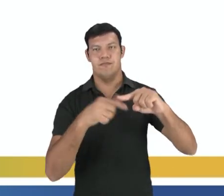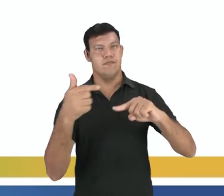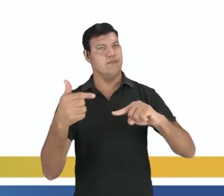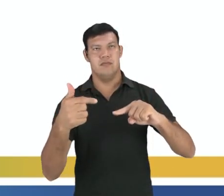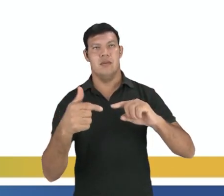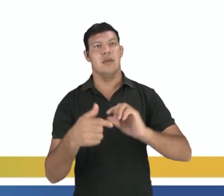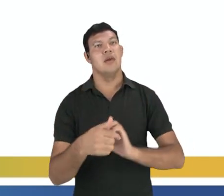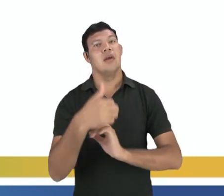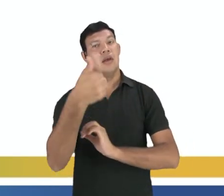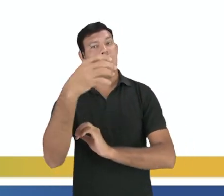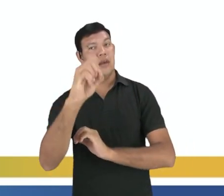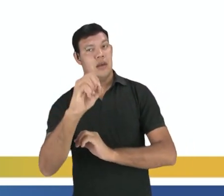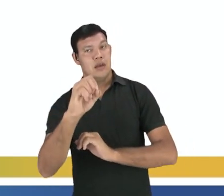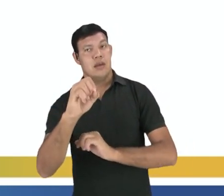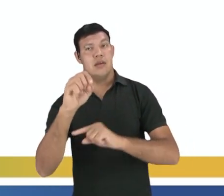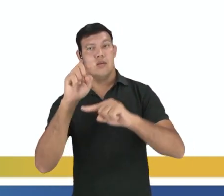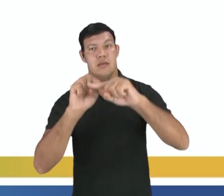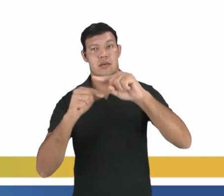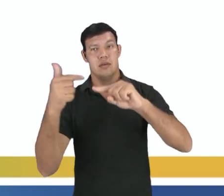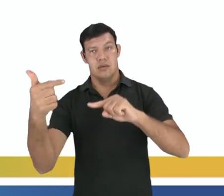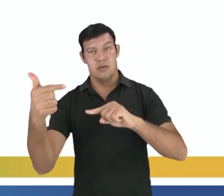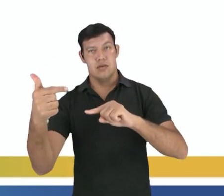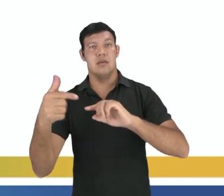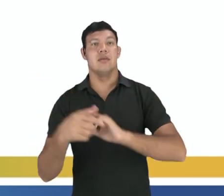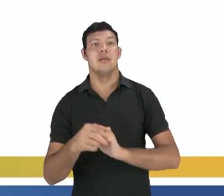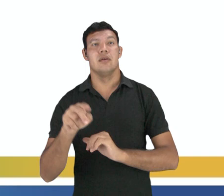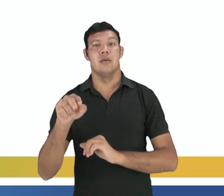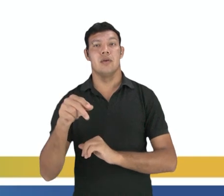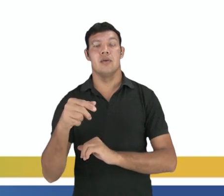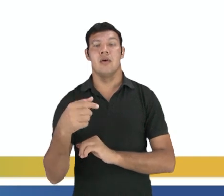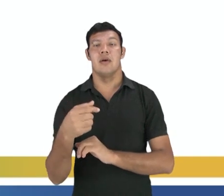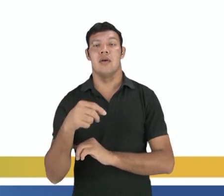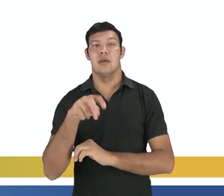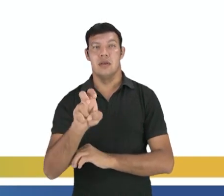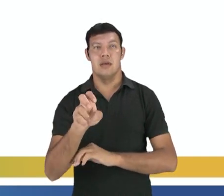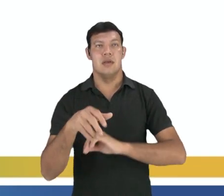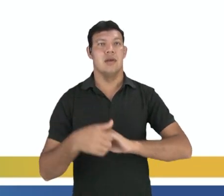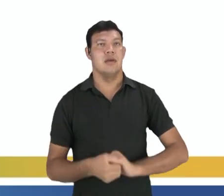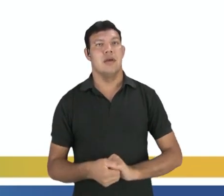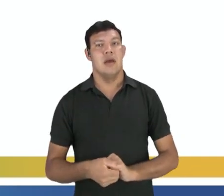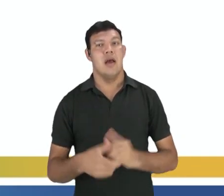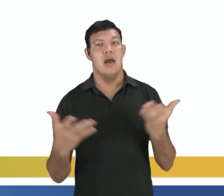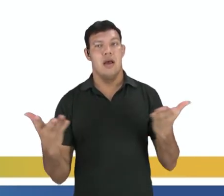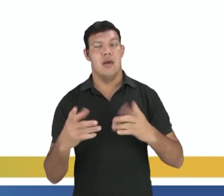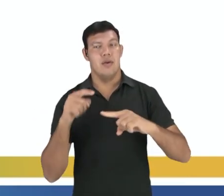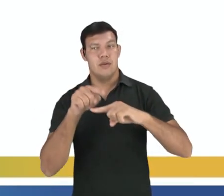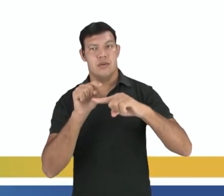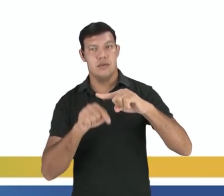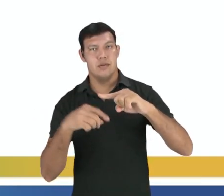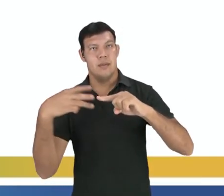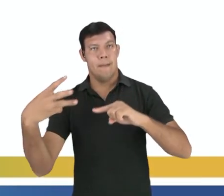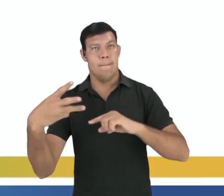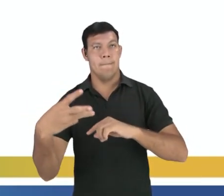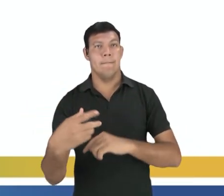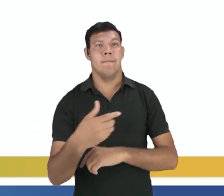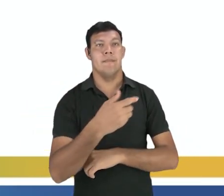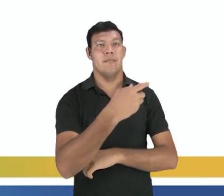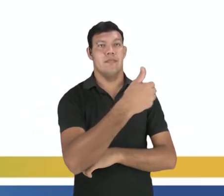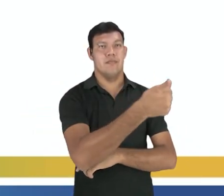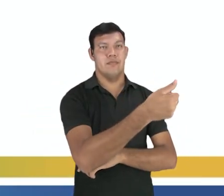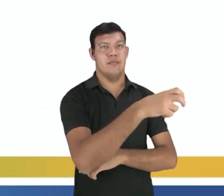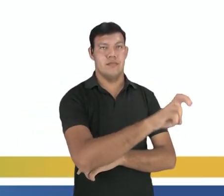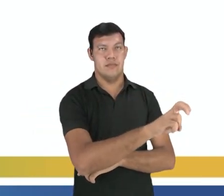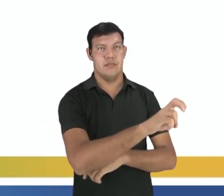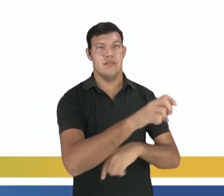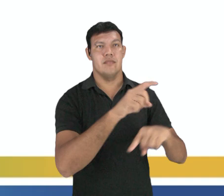75. 10 por 2 dá 5. Agora eu vou dividir por 3, porque não divide mais por 2. Ó. 45 por 3 dá 15, 75